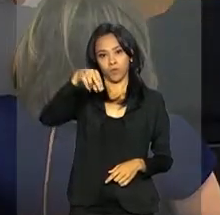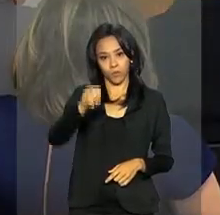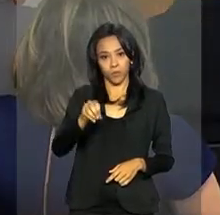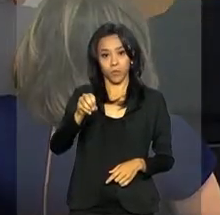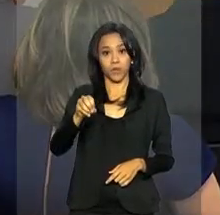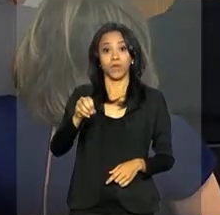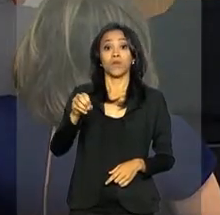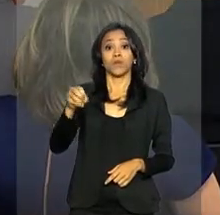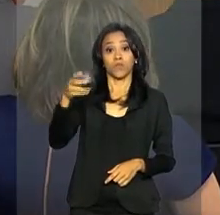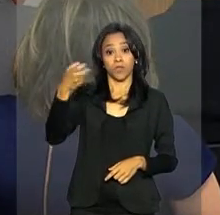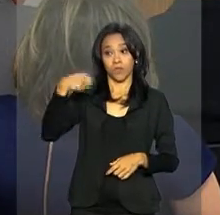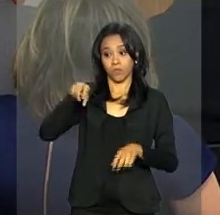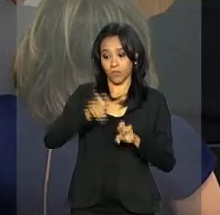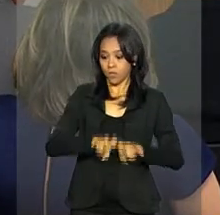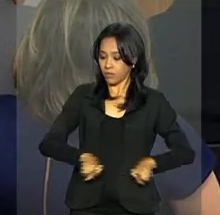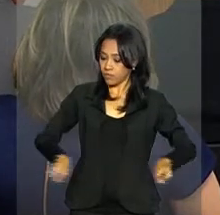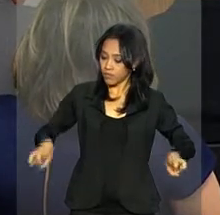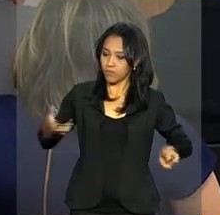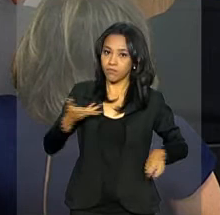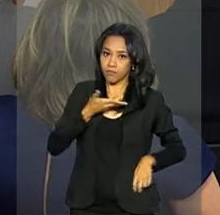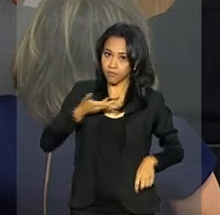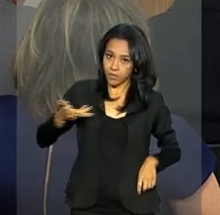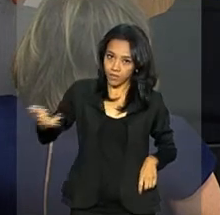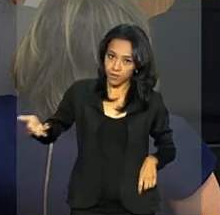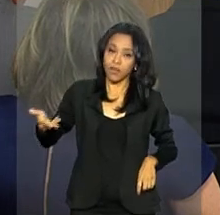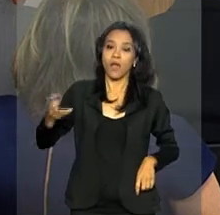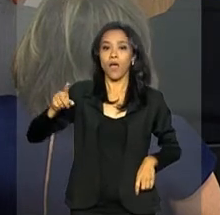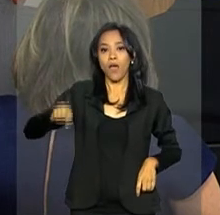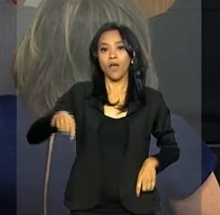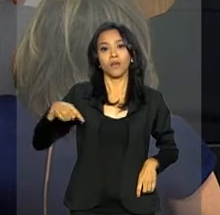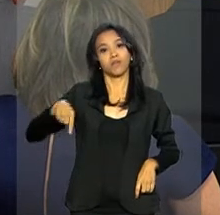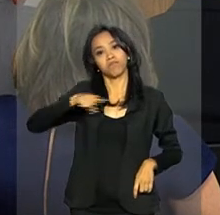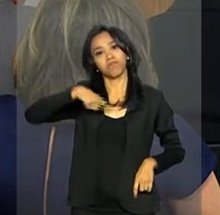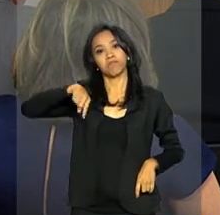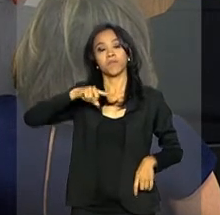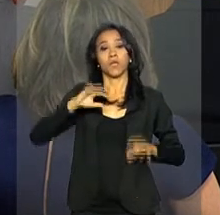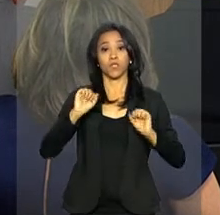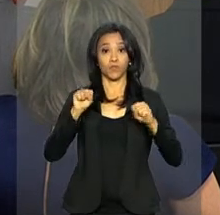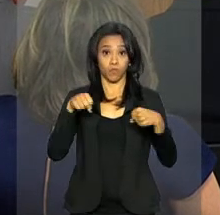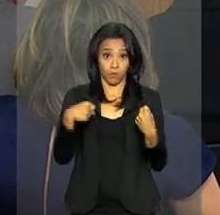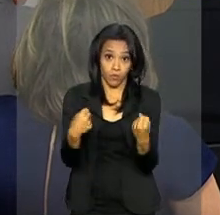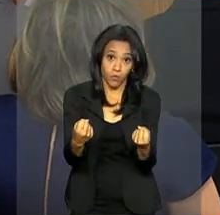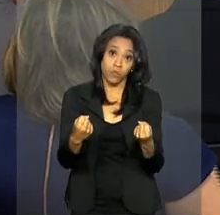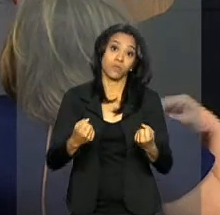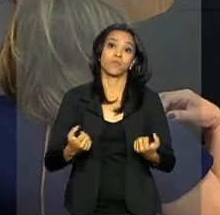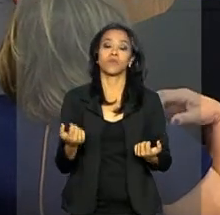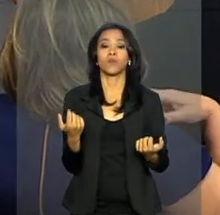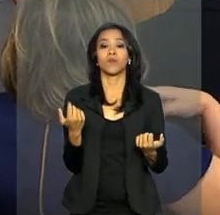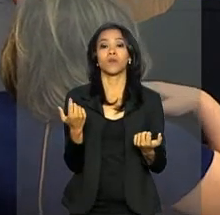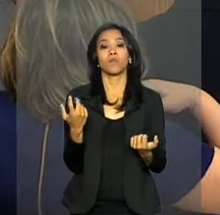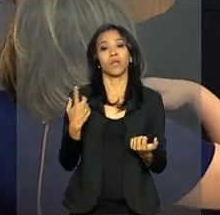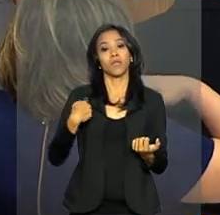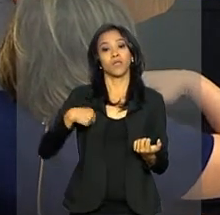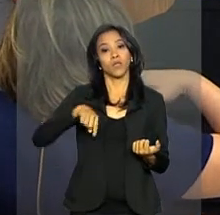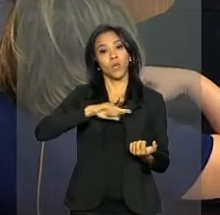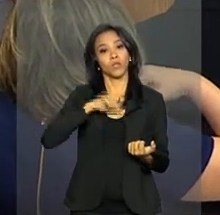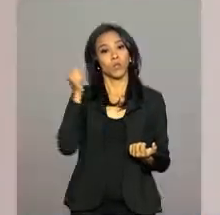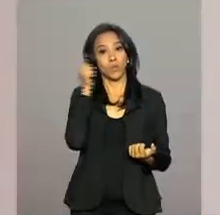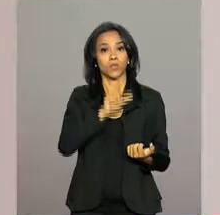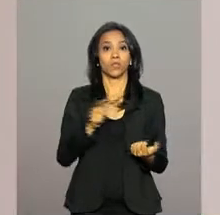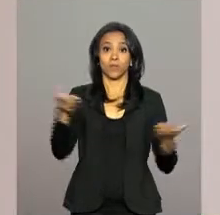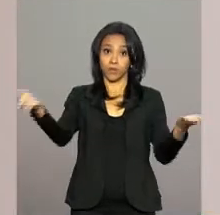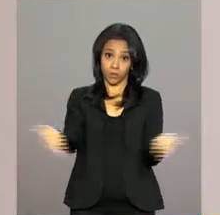e os que estão aqui são aqueles todos que fizeram um esforço extraordinário para que chegássemos até este momento